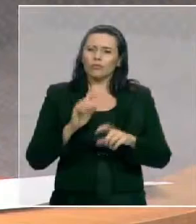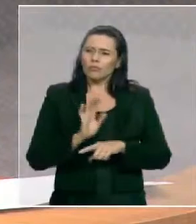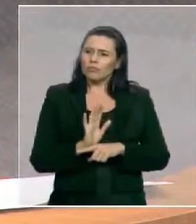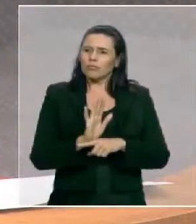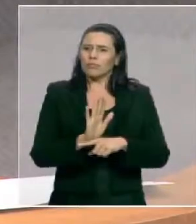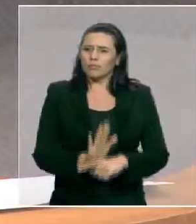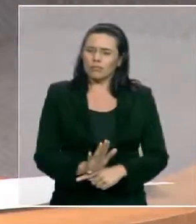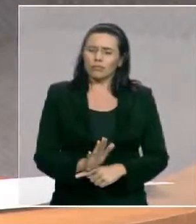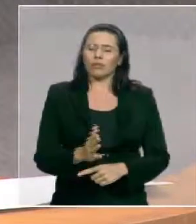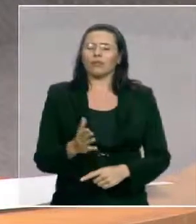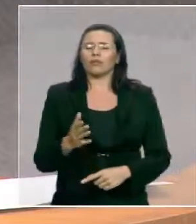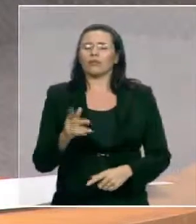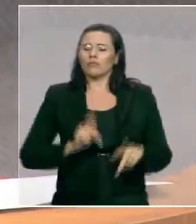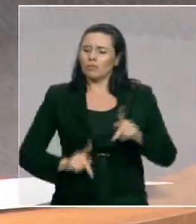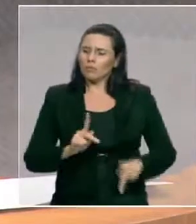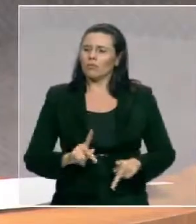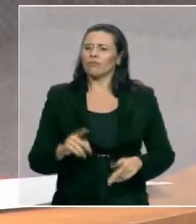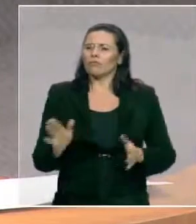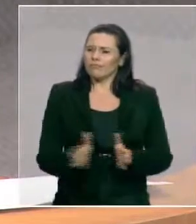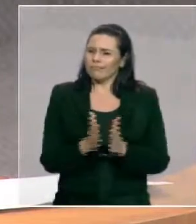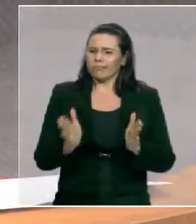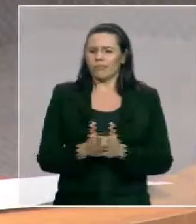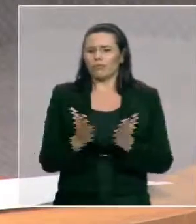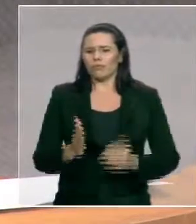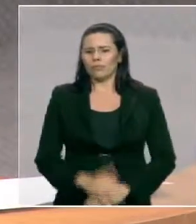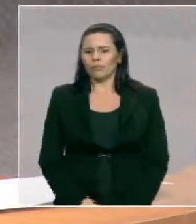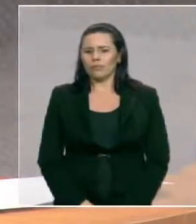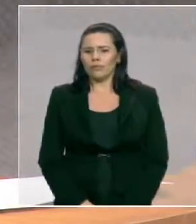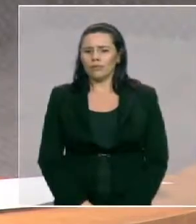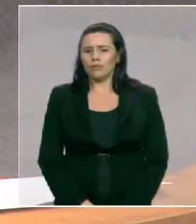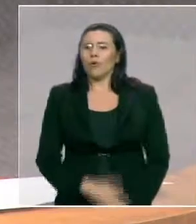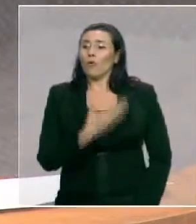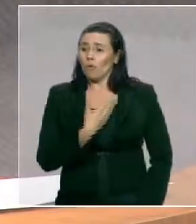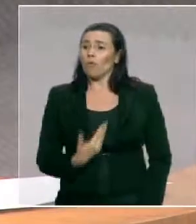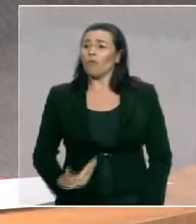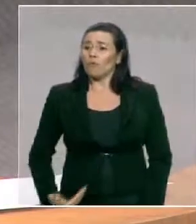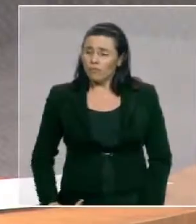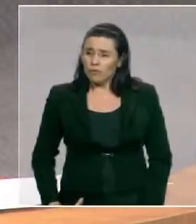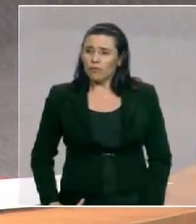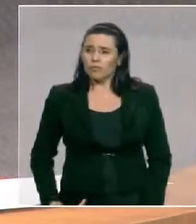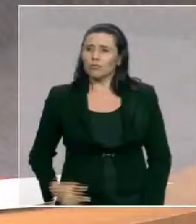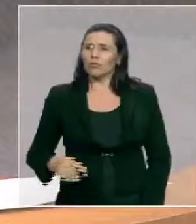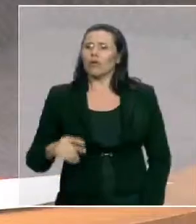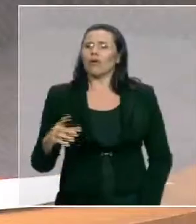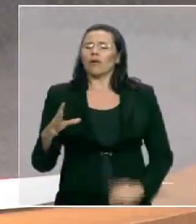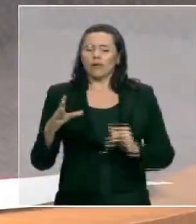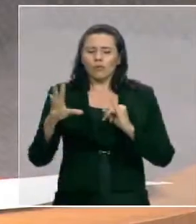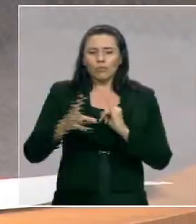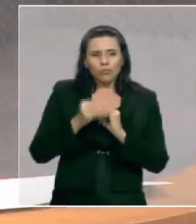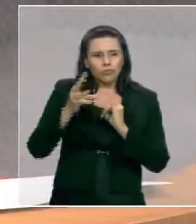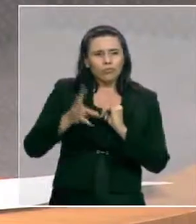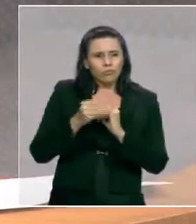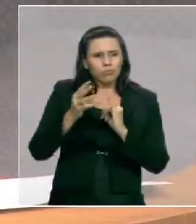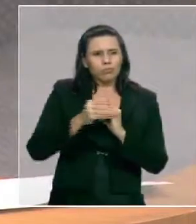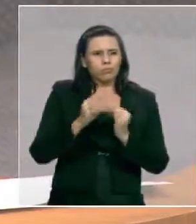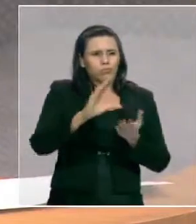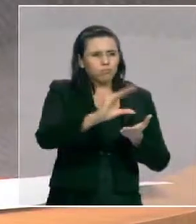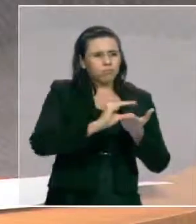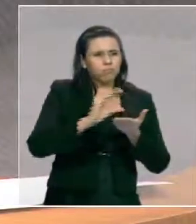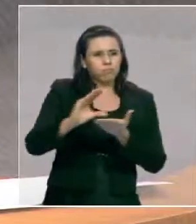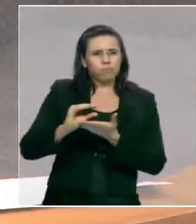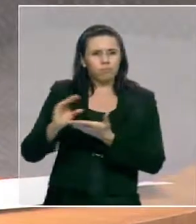Ele tem obrigação de dar atendimento. Ele recebe para isso, não é de graça.